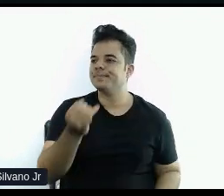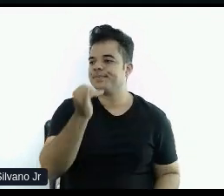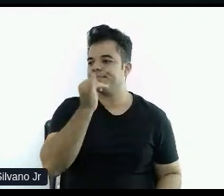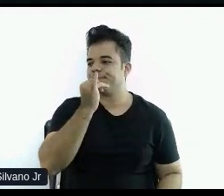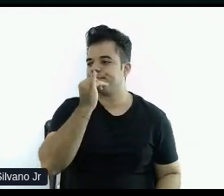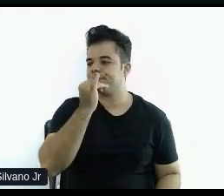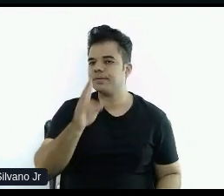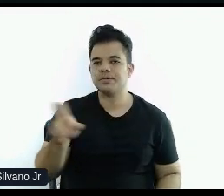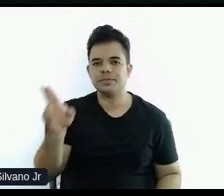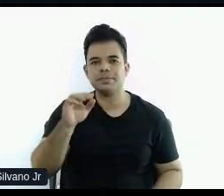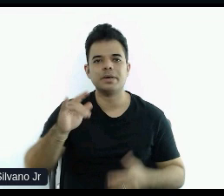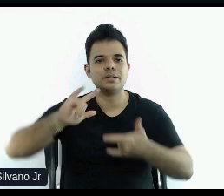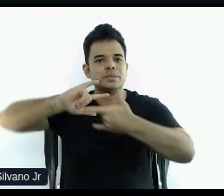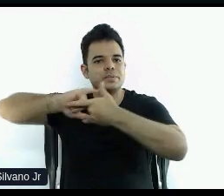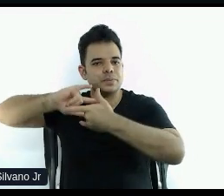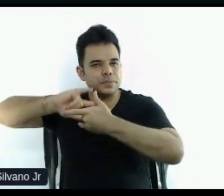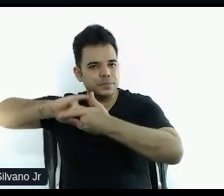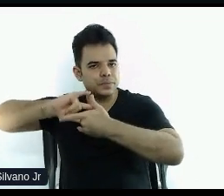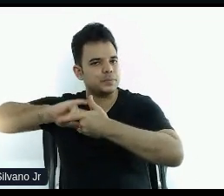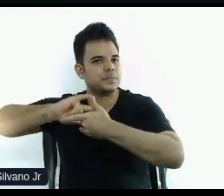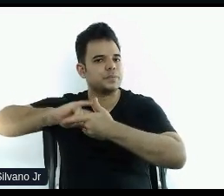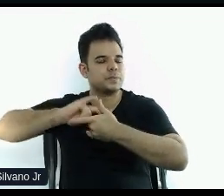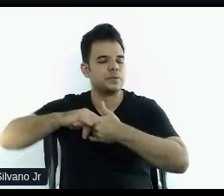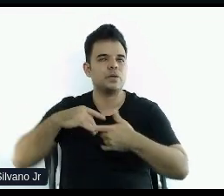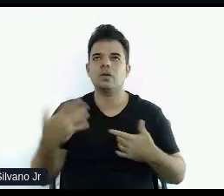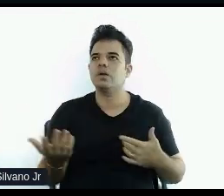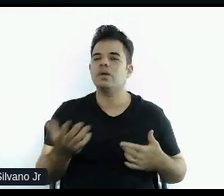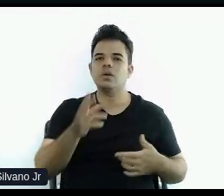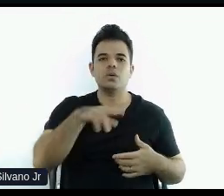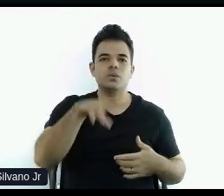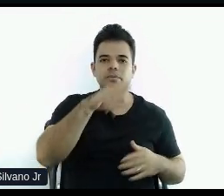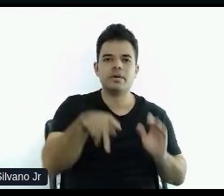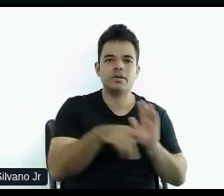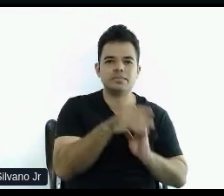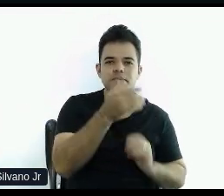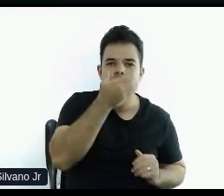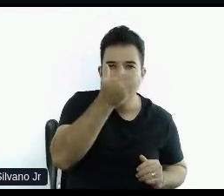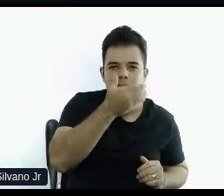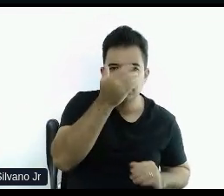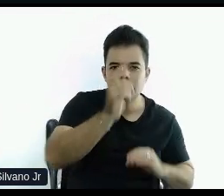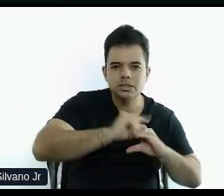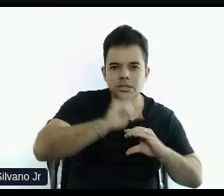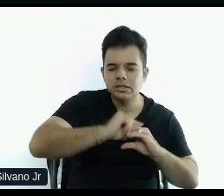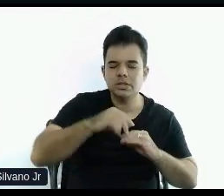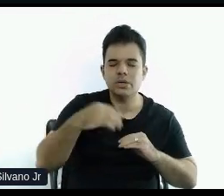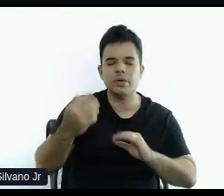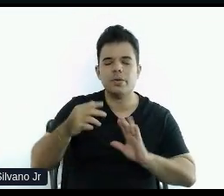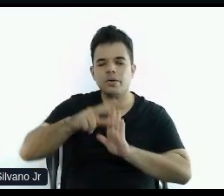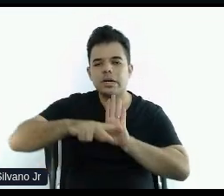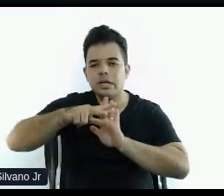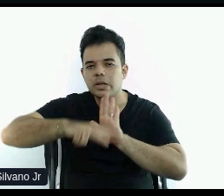mais Windows, o sistema operacional usa mais o Mac, usa mais Linux, para a gente justamente